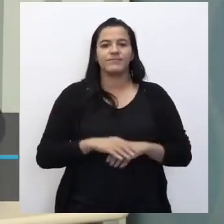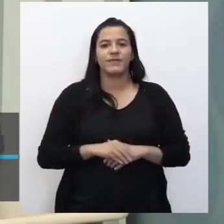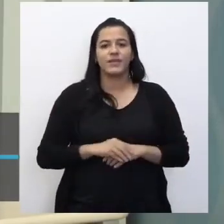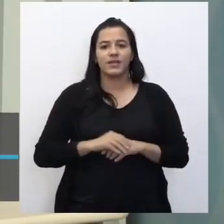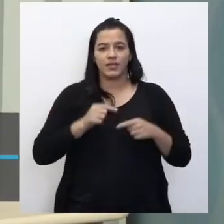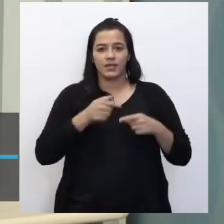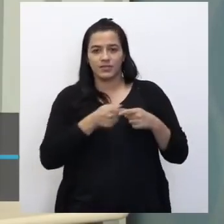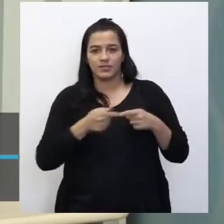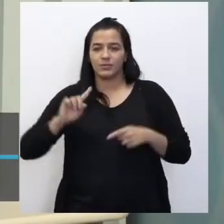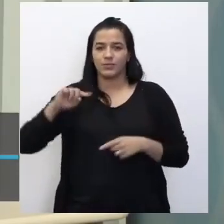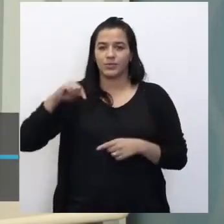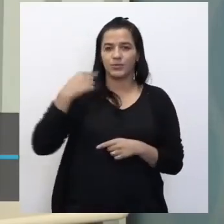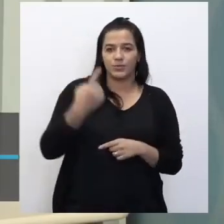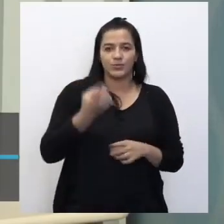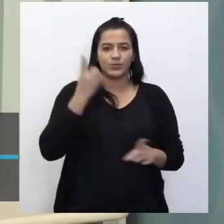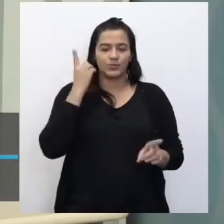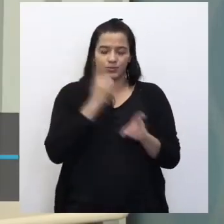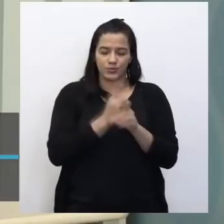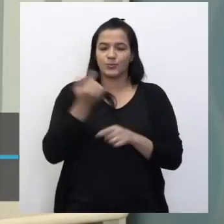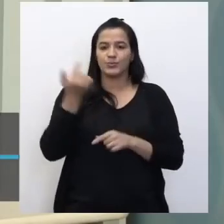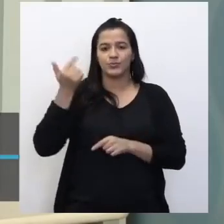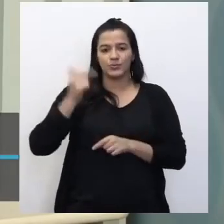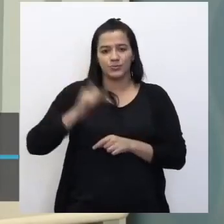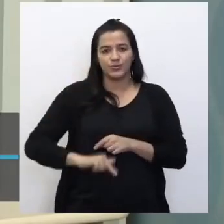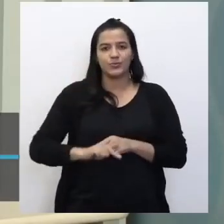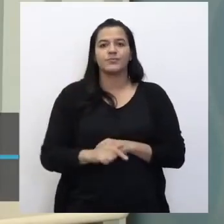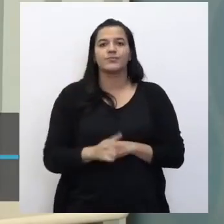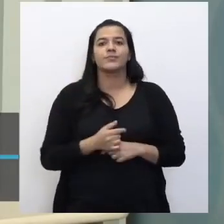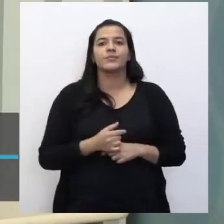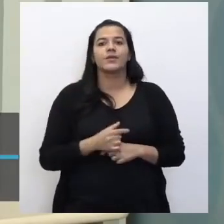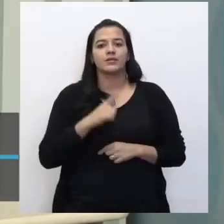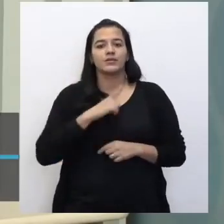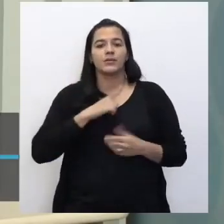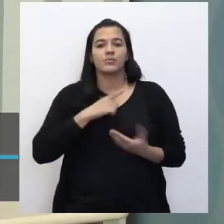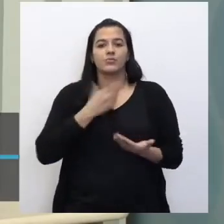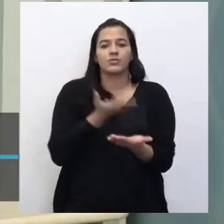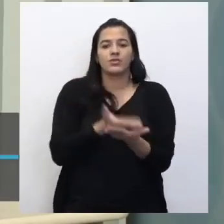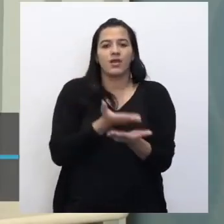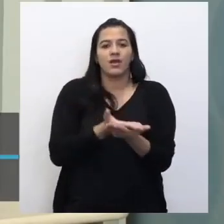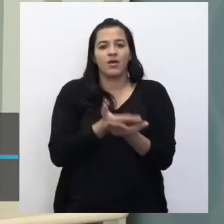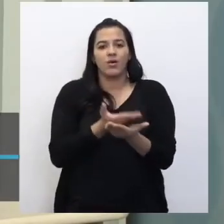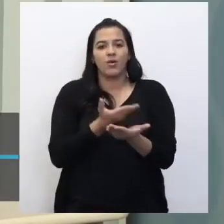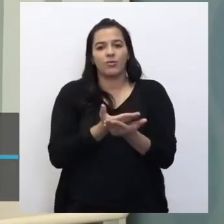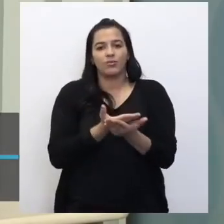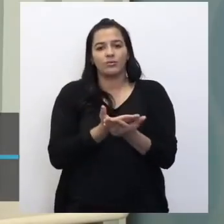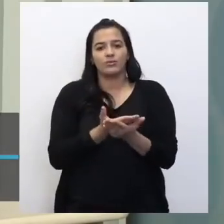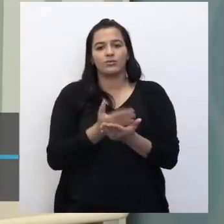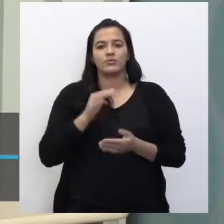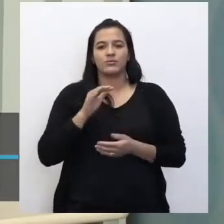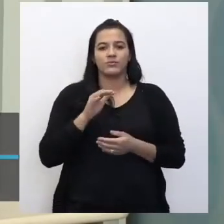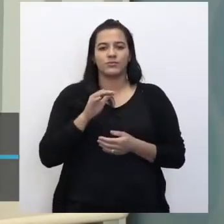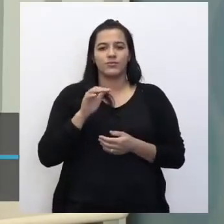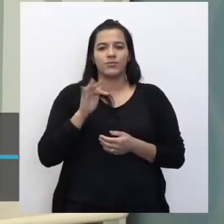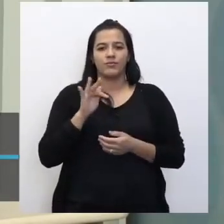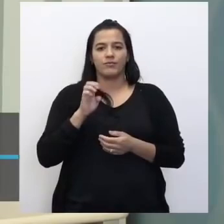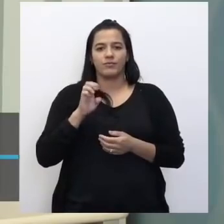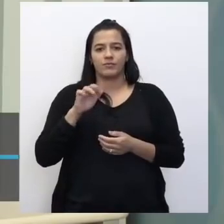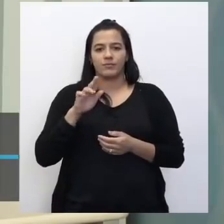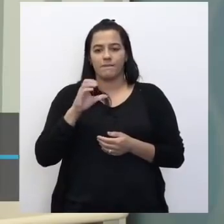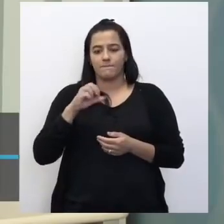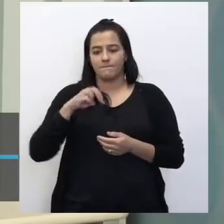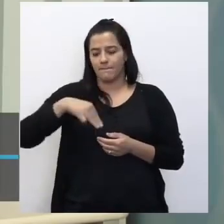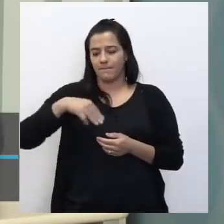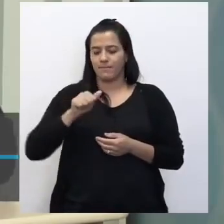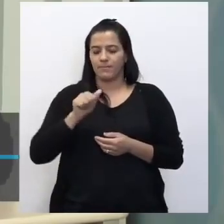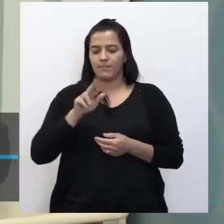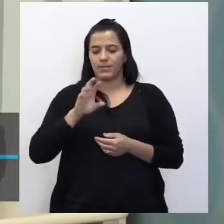semana que vem nos encontraremos novamente, teremos a aula do excelente professor Marconi. Me despeço de vocês e passo a